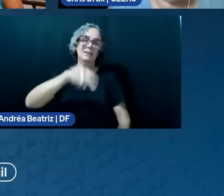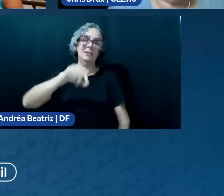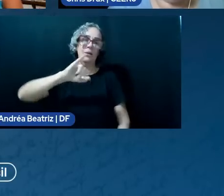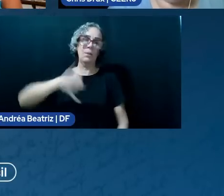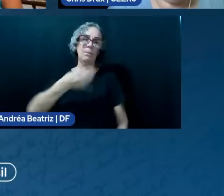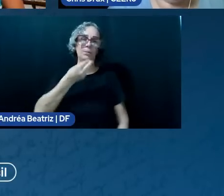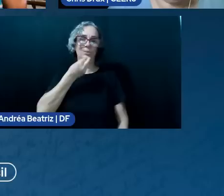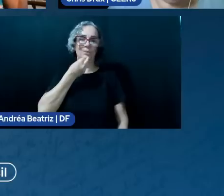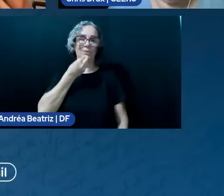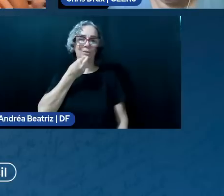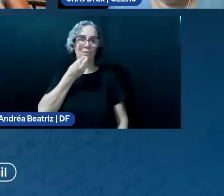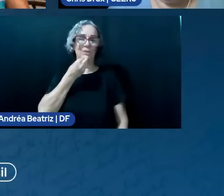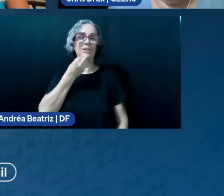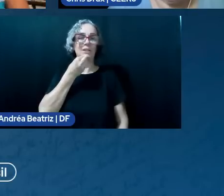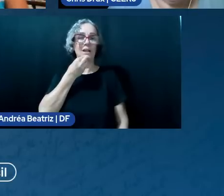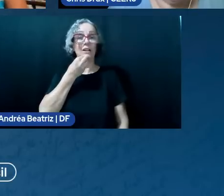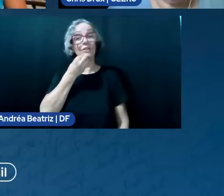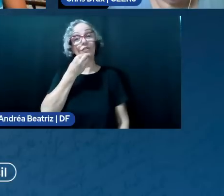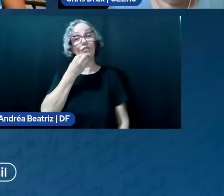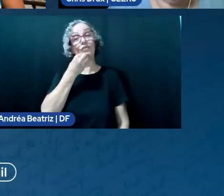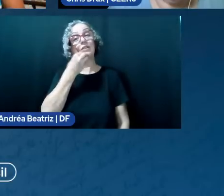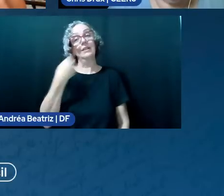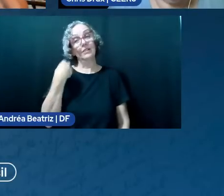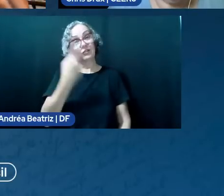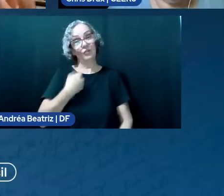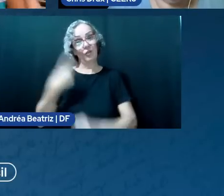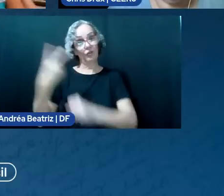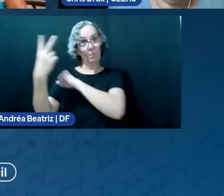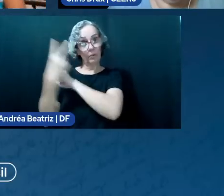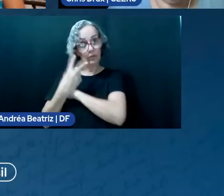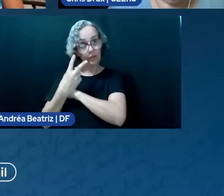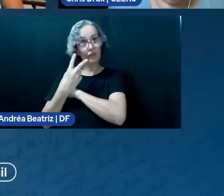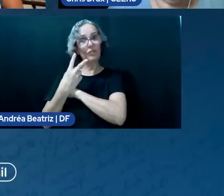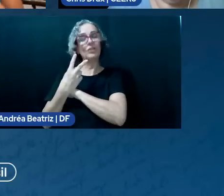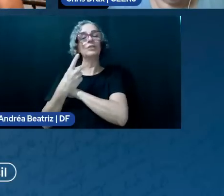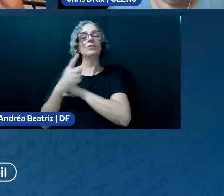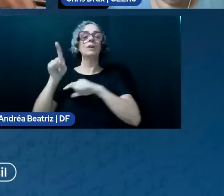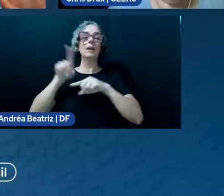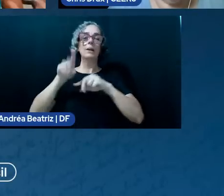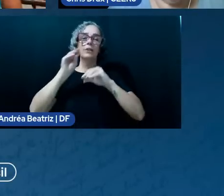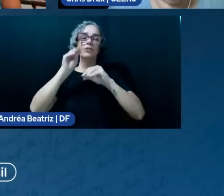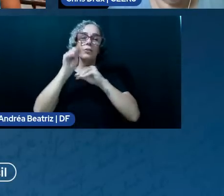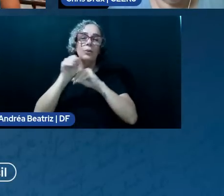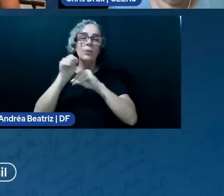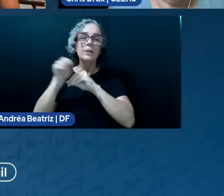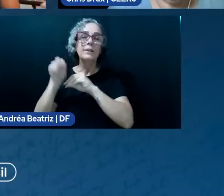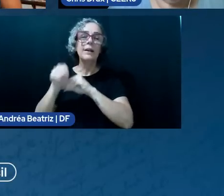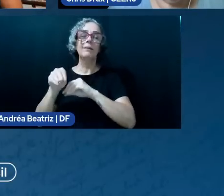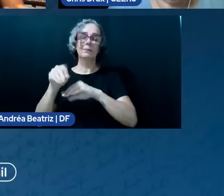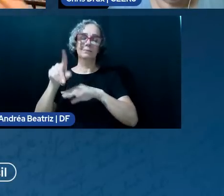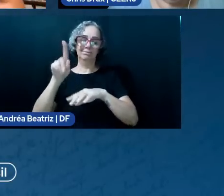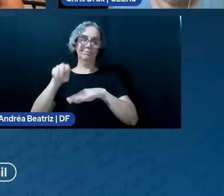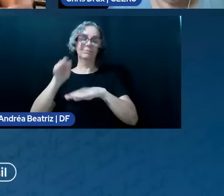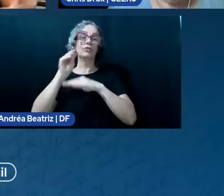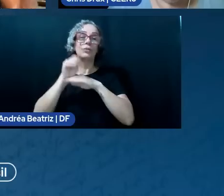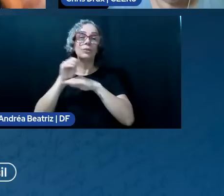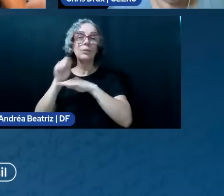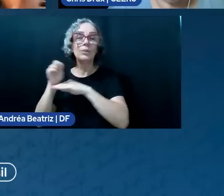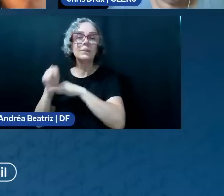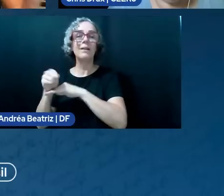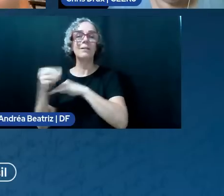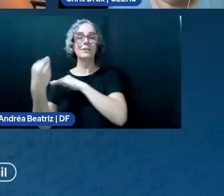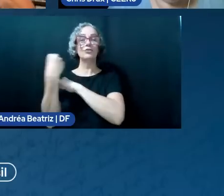de sermos protegidos, de sermos cuidados, de sermos amados. E isso